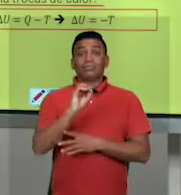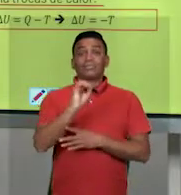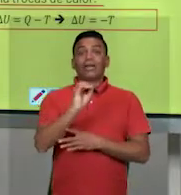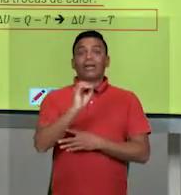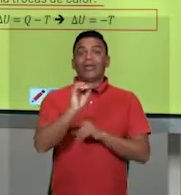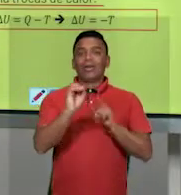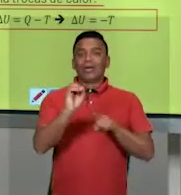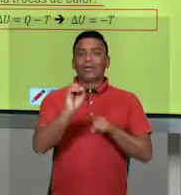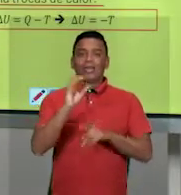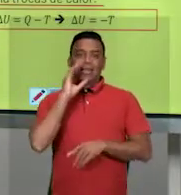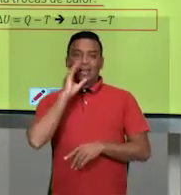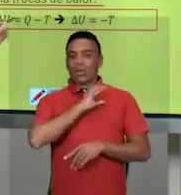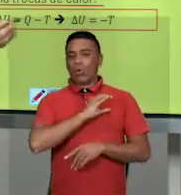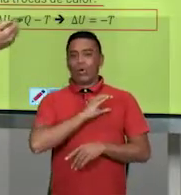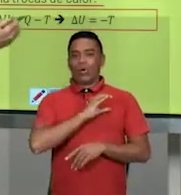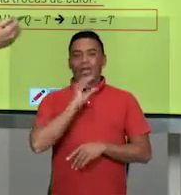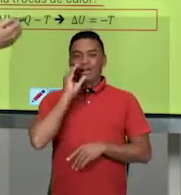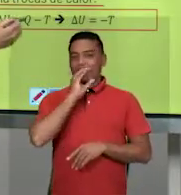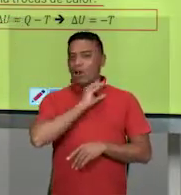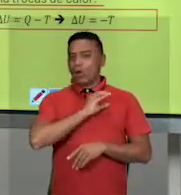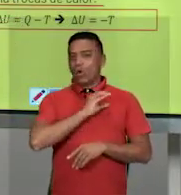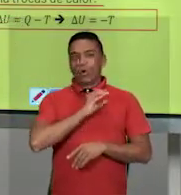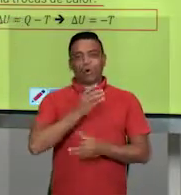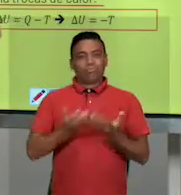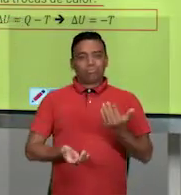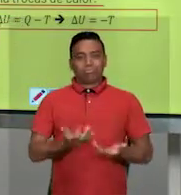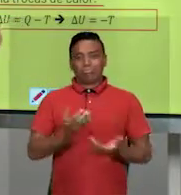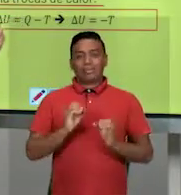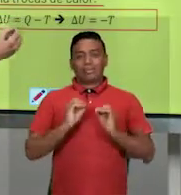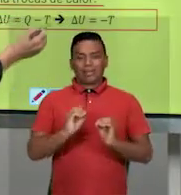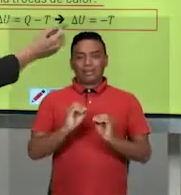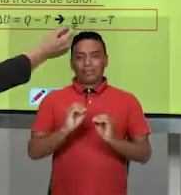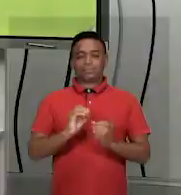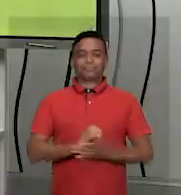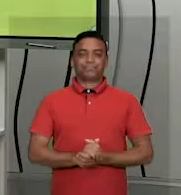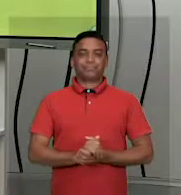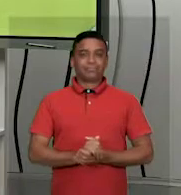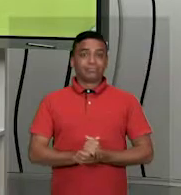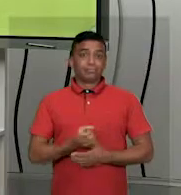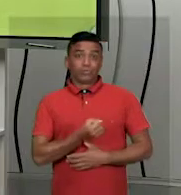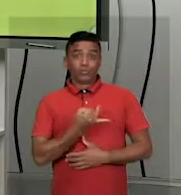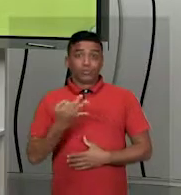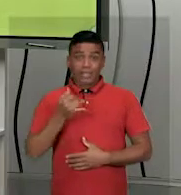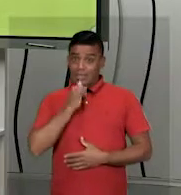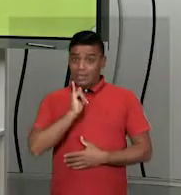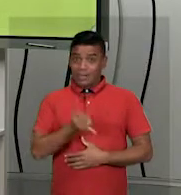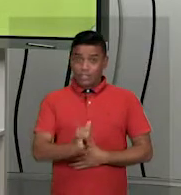o calor. Então, aqui ficando zero, a quantidade de energia